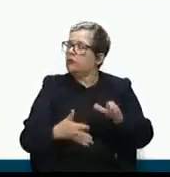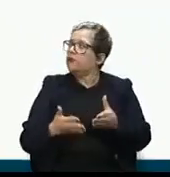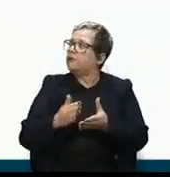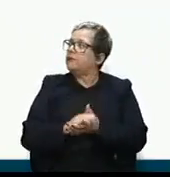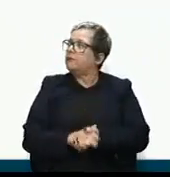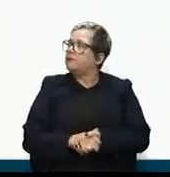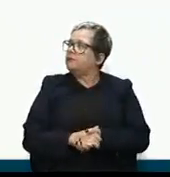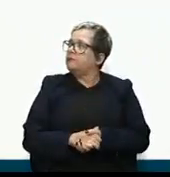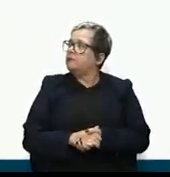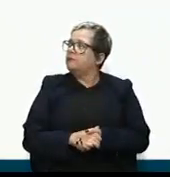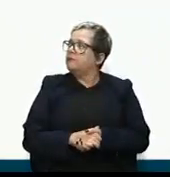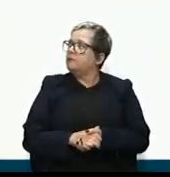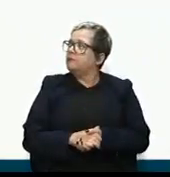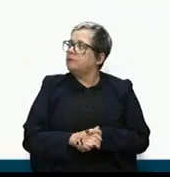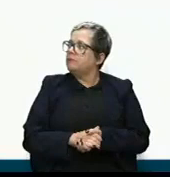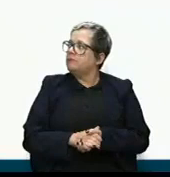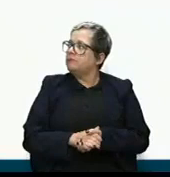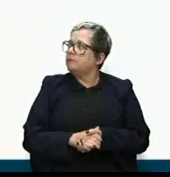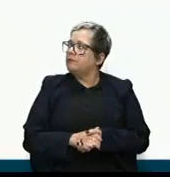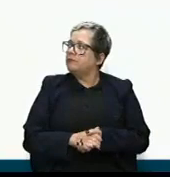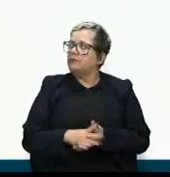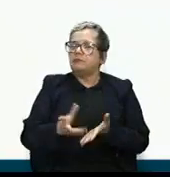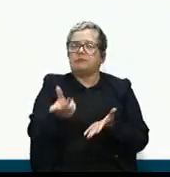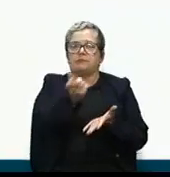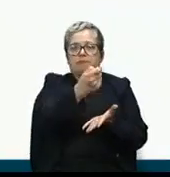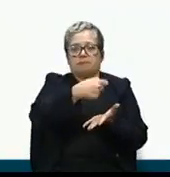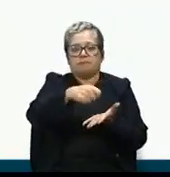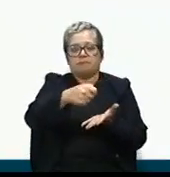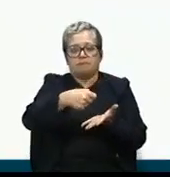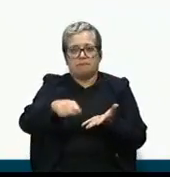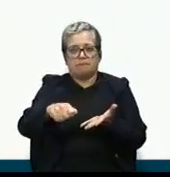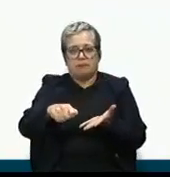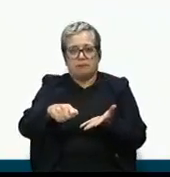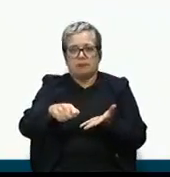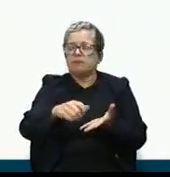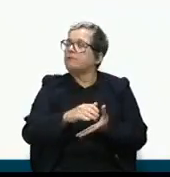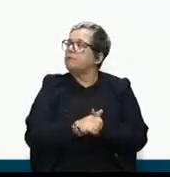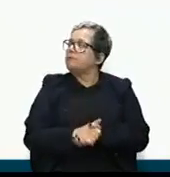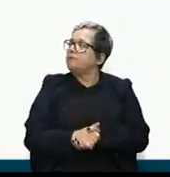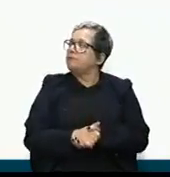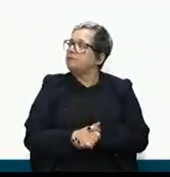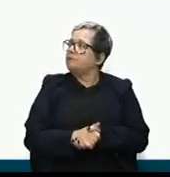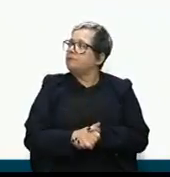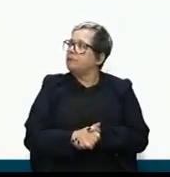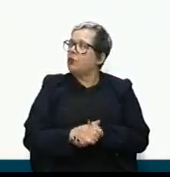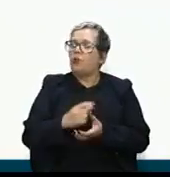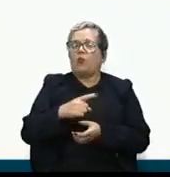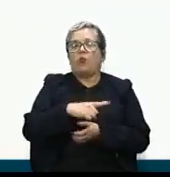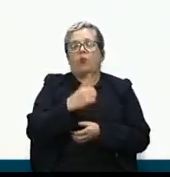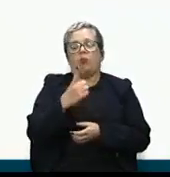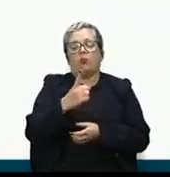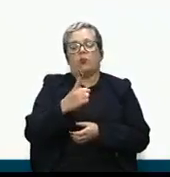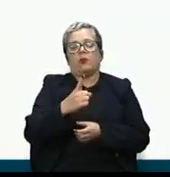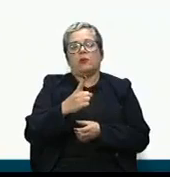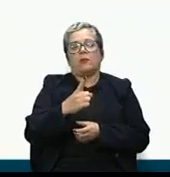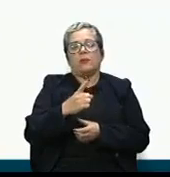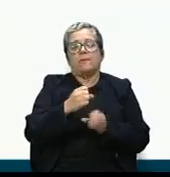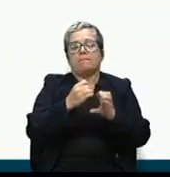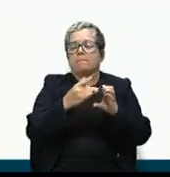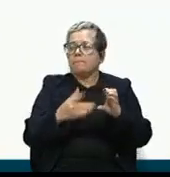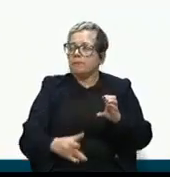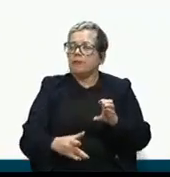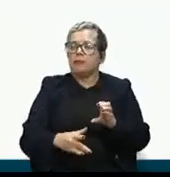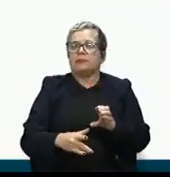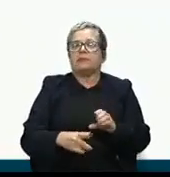elementos. Então, vamos aqui escrever essa operação. Então, vai ser o primeiro elemento